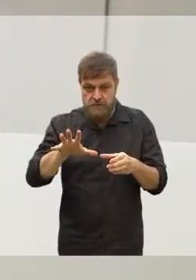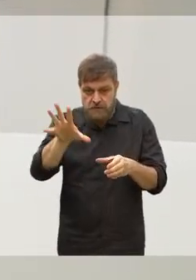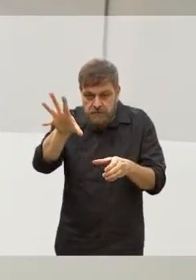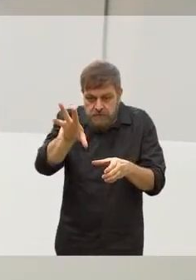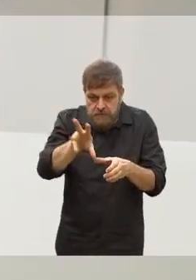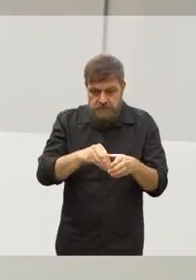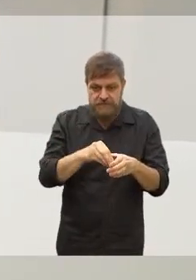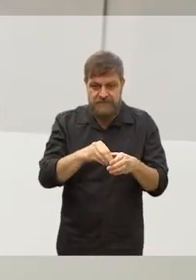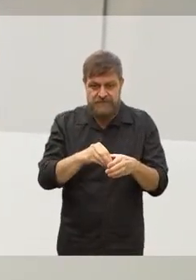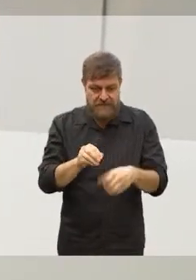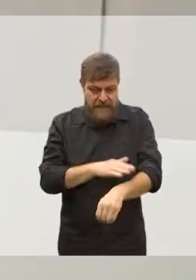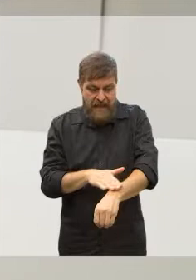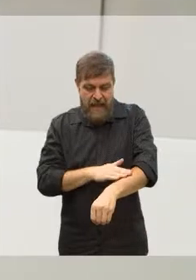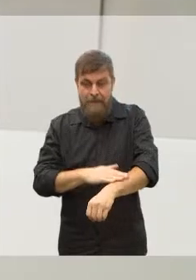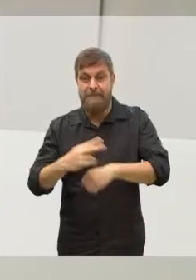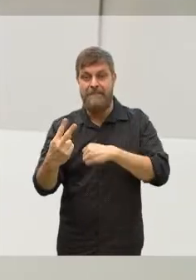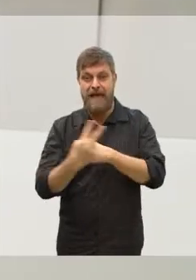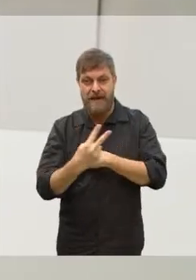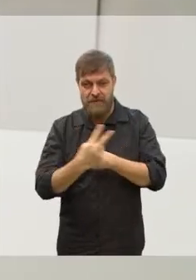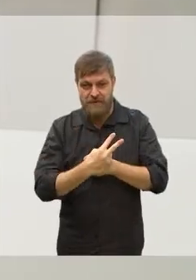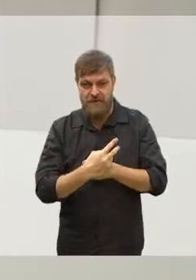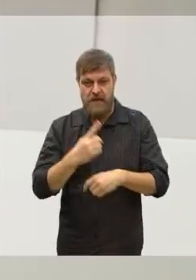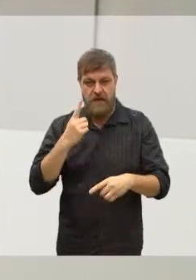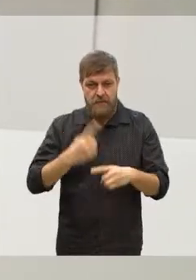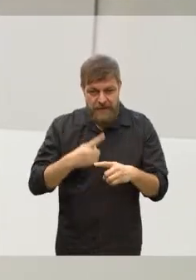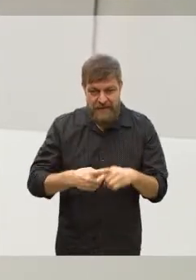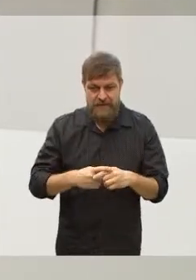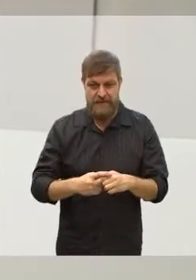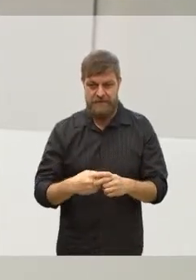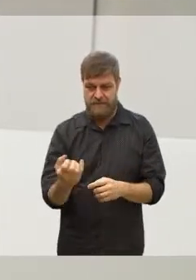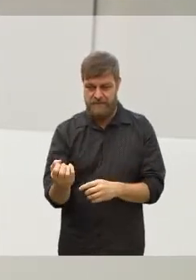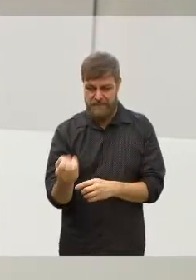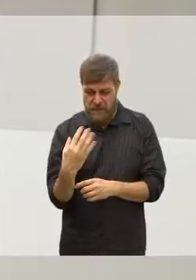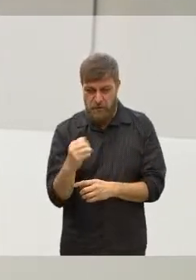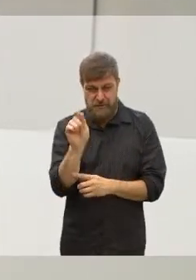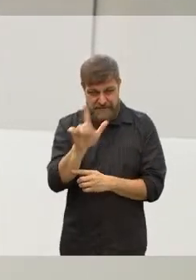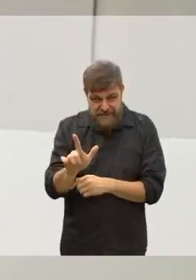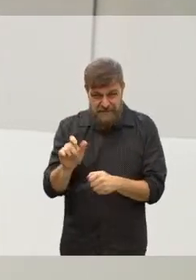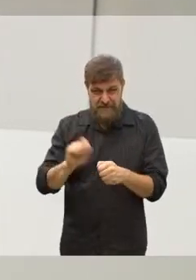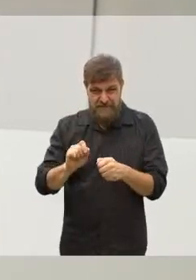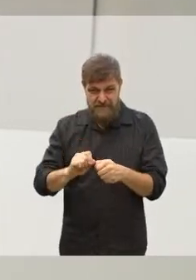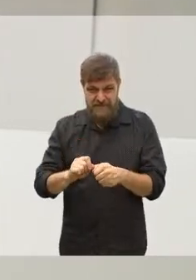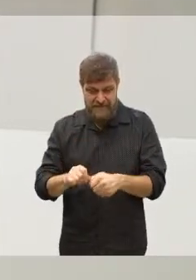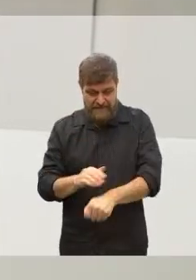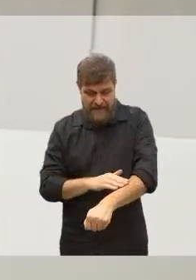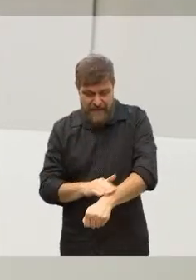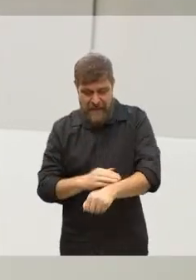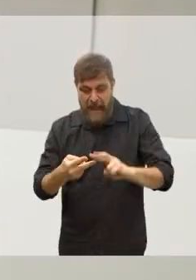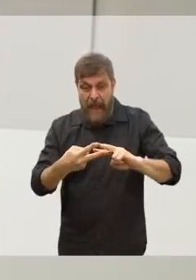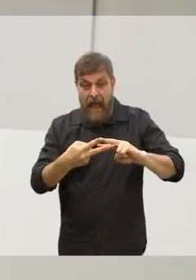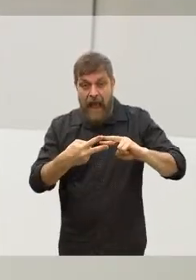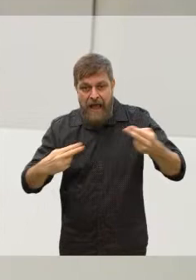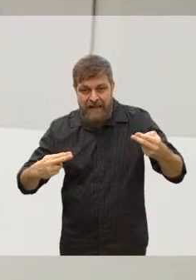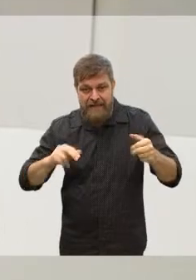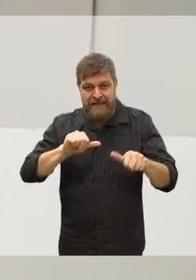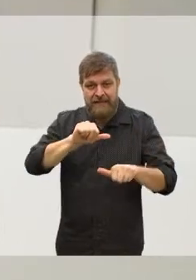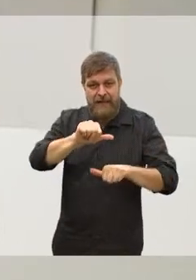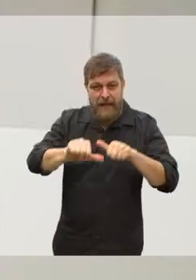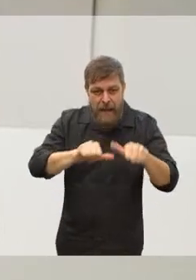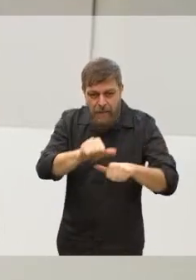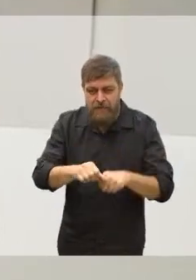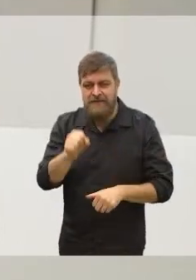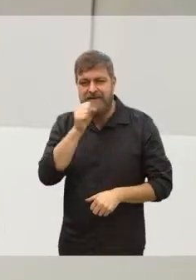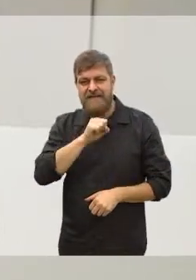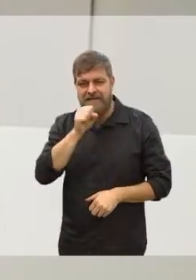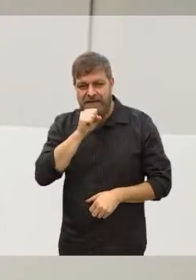e impede o dano à pele. Porque o excesso de luz azul, ela altera o DNA da pele, envelhece,